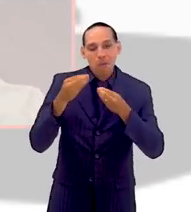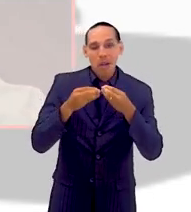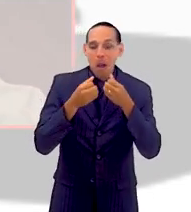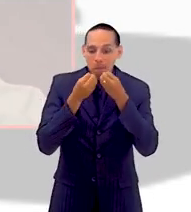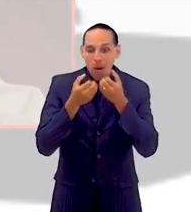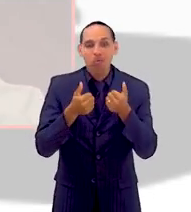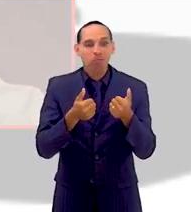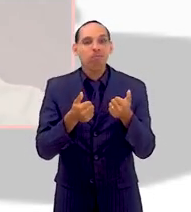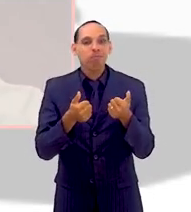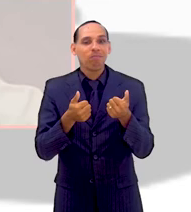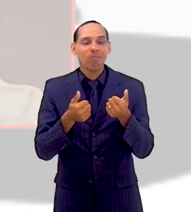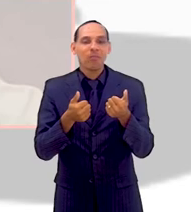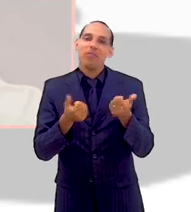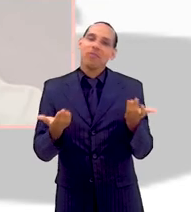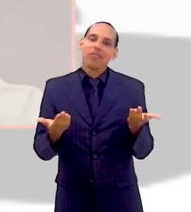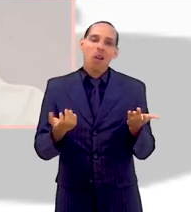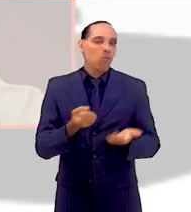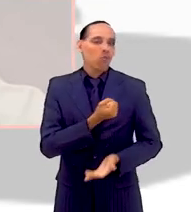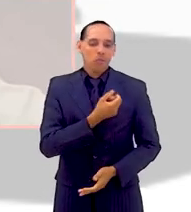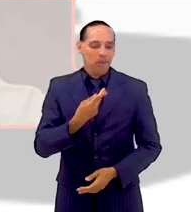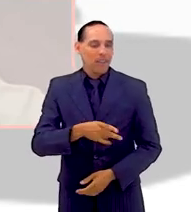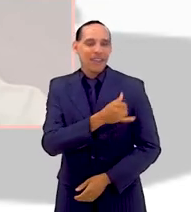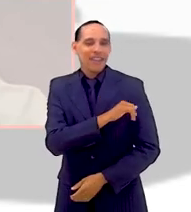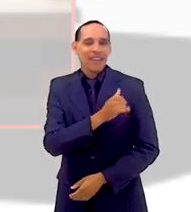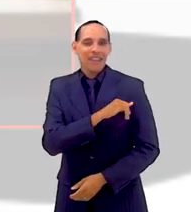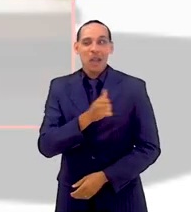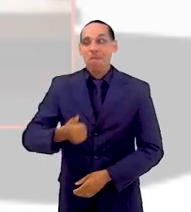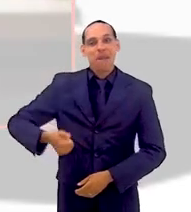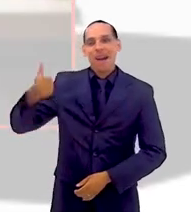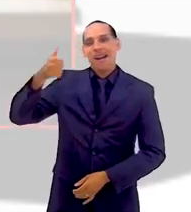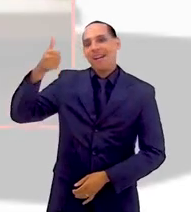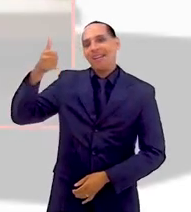Os números do Rio de Janeiro são imbatíveis, eu vou dizer assim.